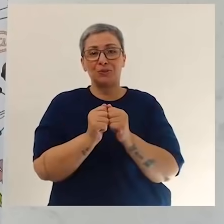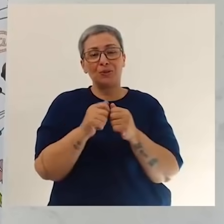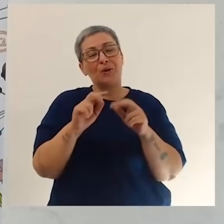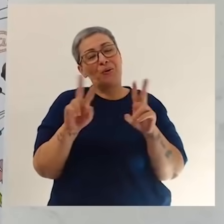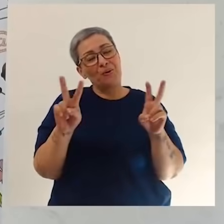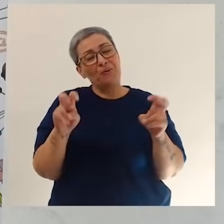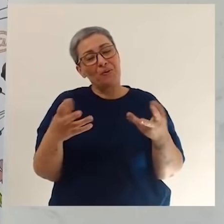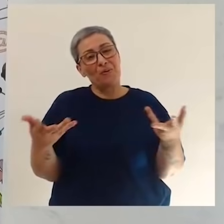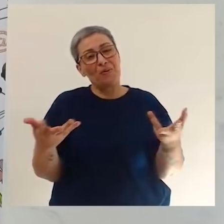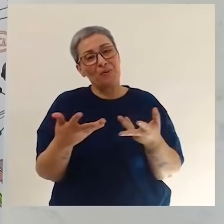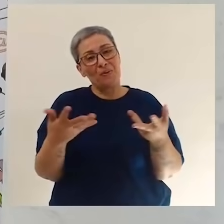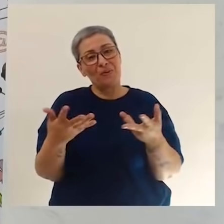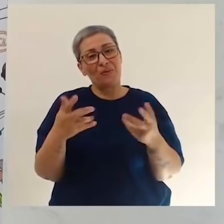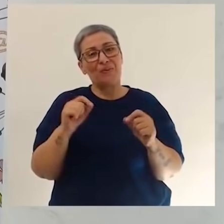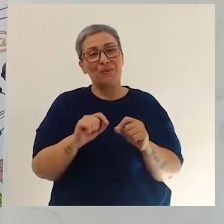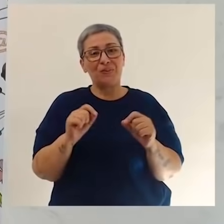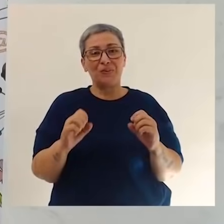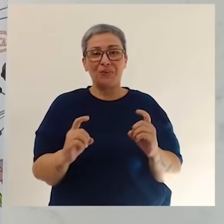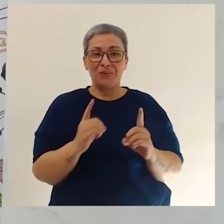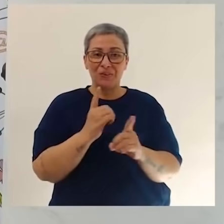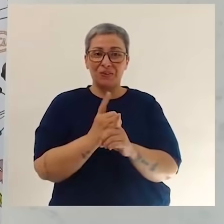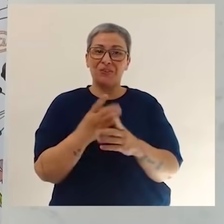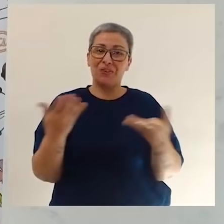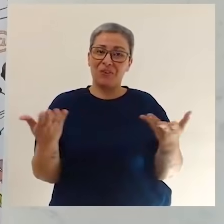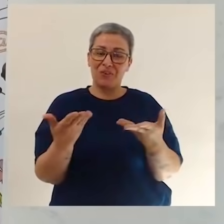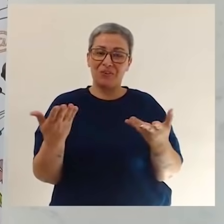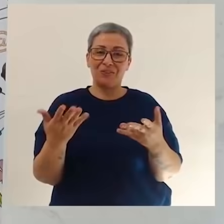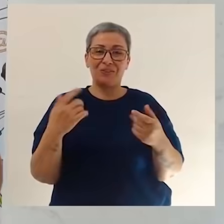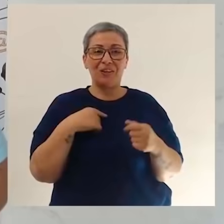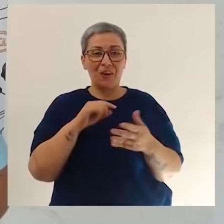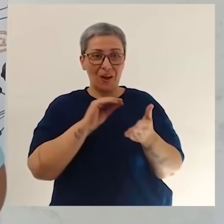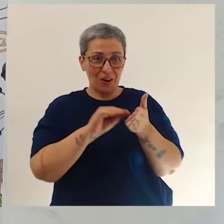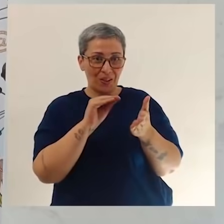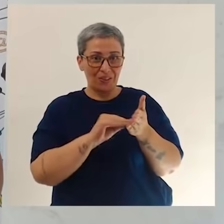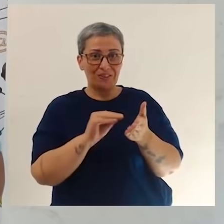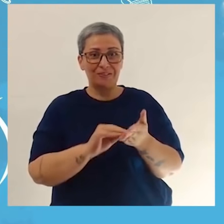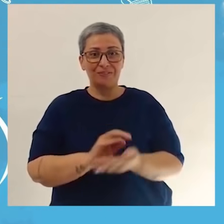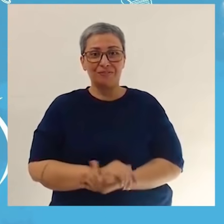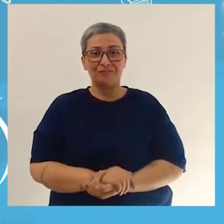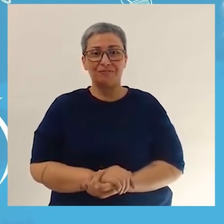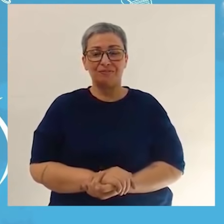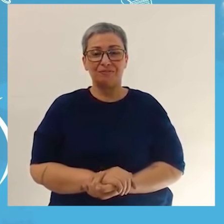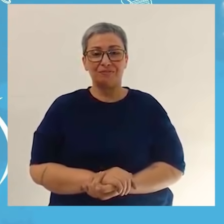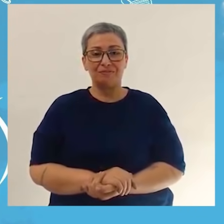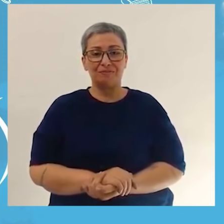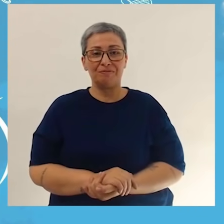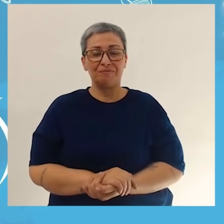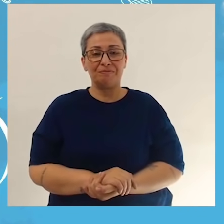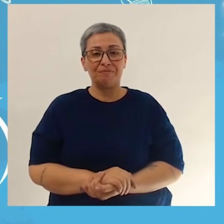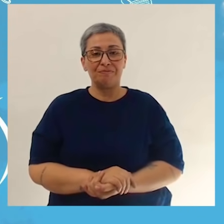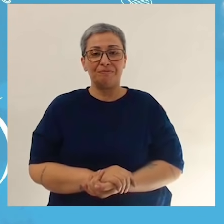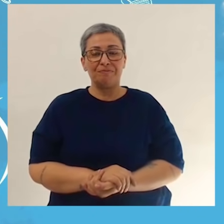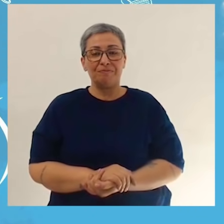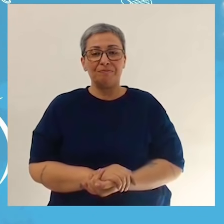E é sobre isso que nós vamos falar no nosso encontro de hoje. Anotem aí.